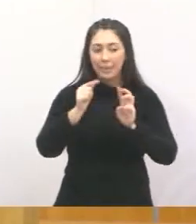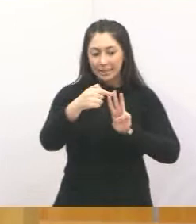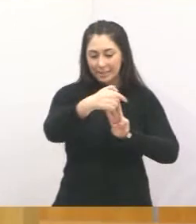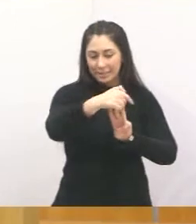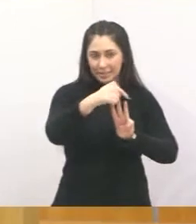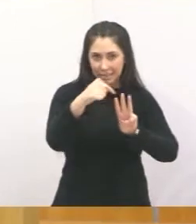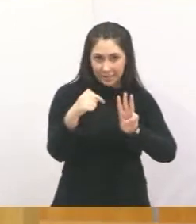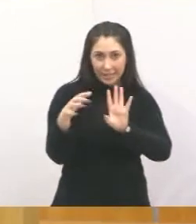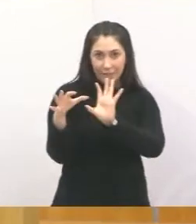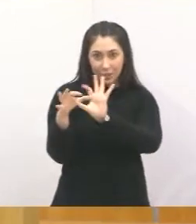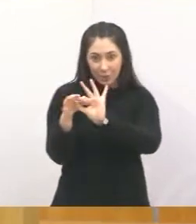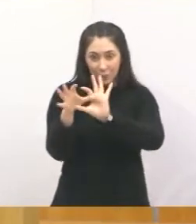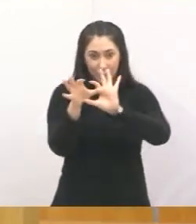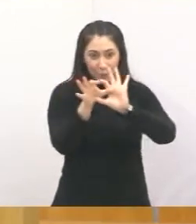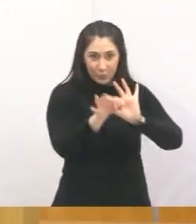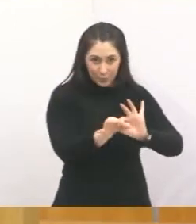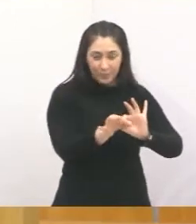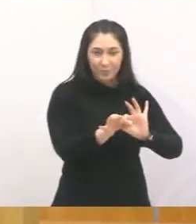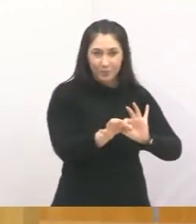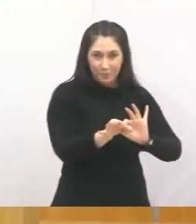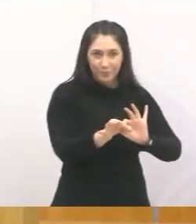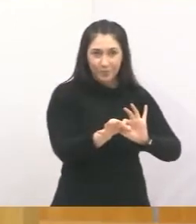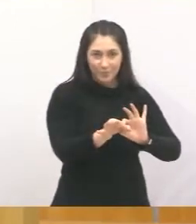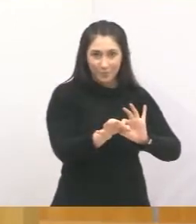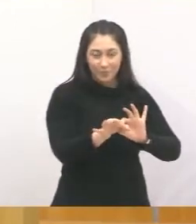sim interligadas.